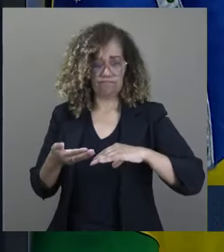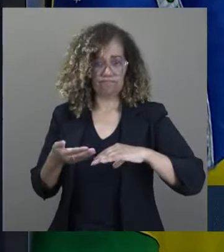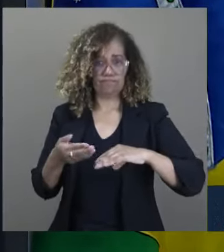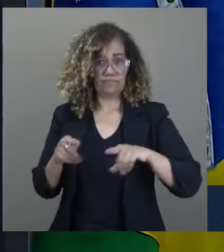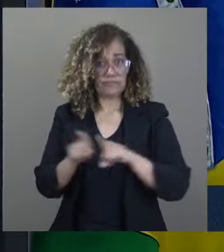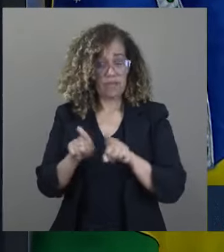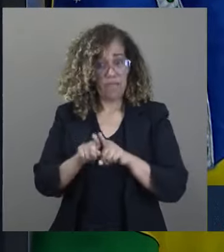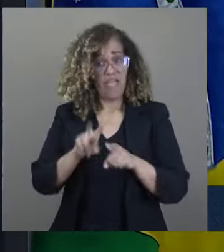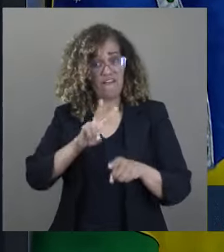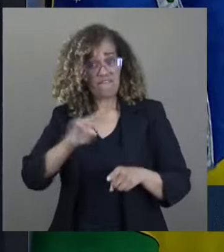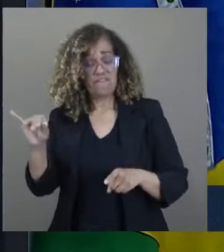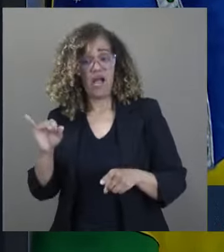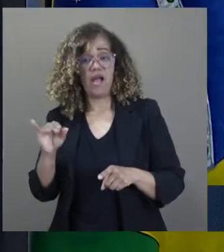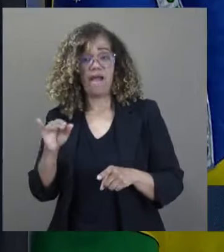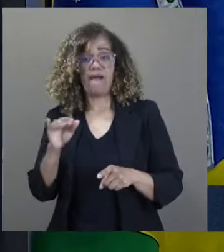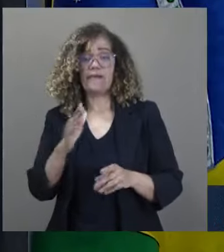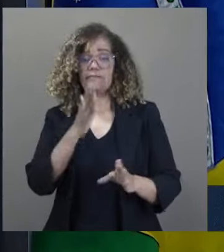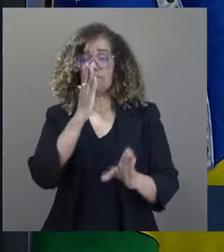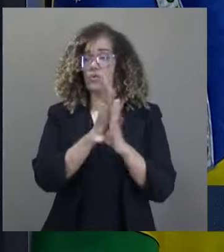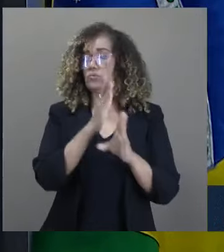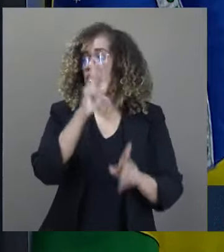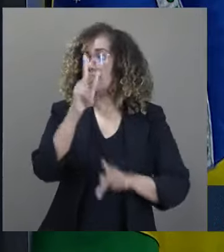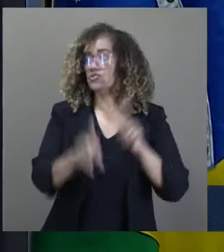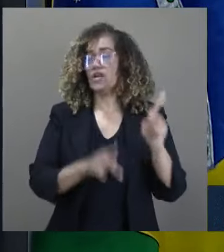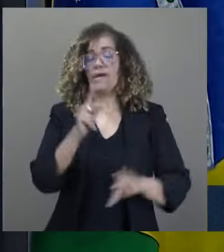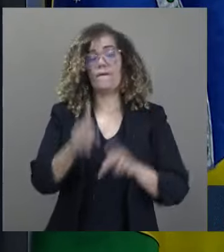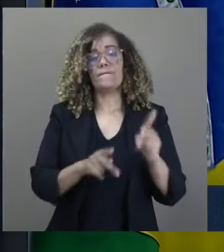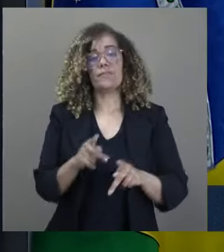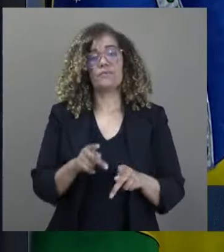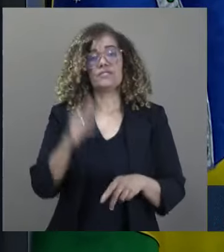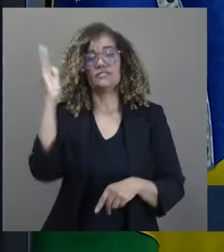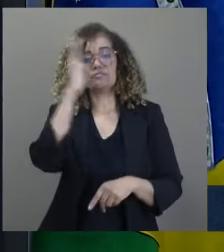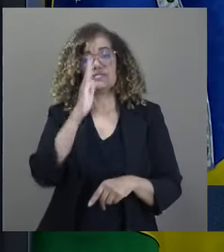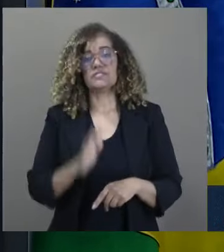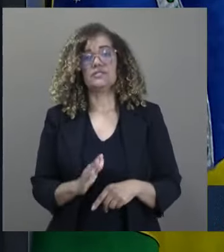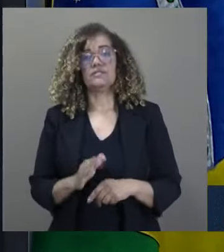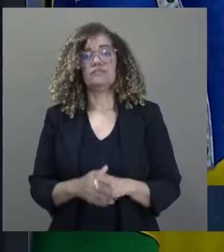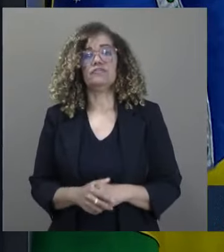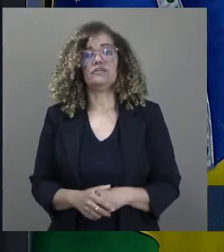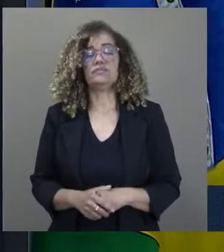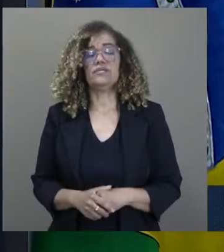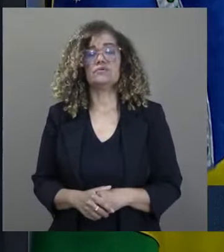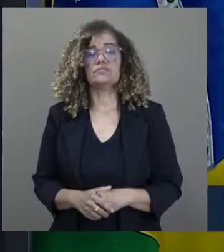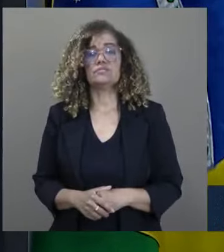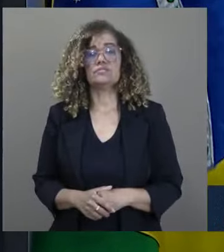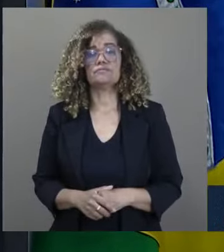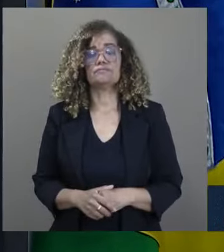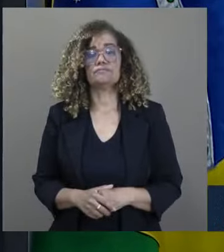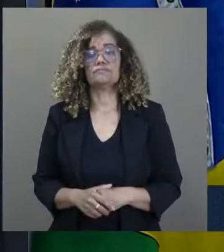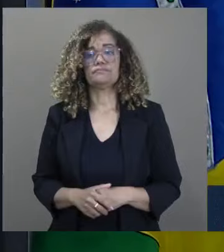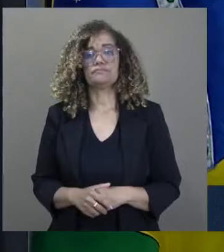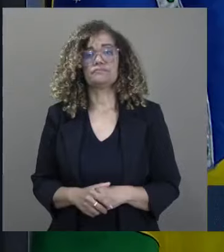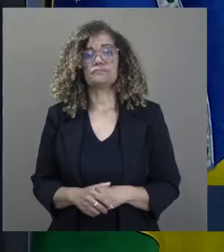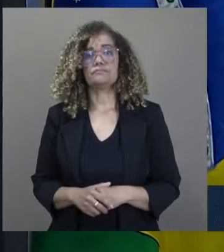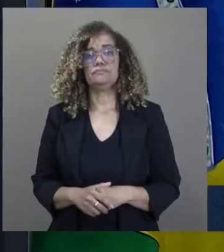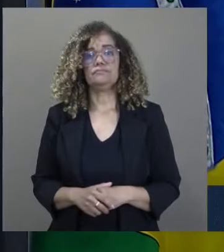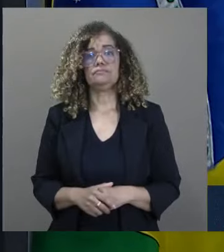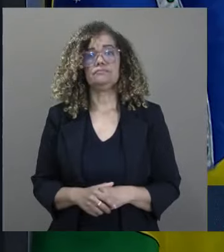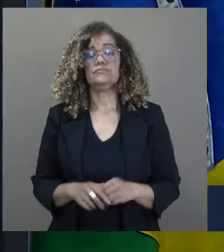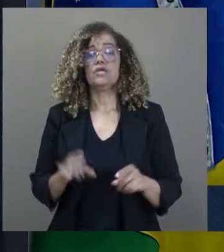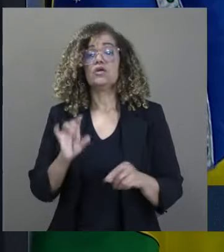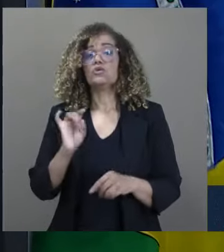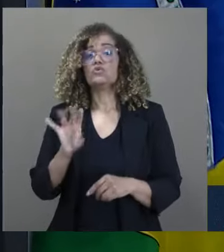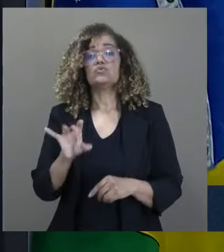vá ao encontro da população nesse bicentenário. É a nossa única alternativa, senhor presidente, e nós vamos